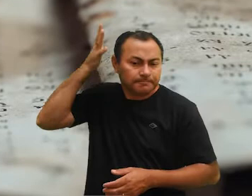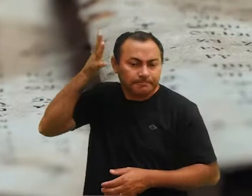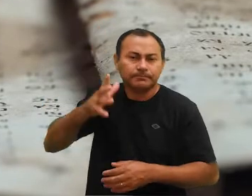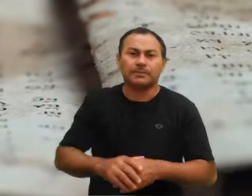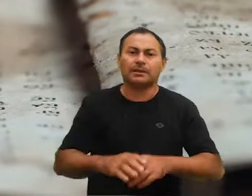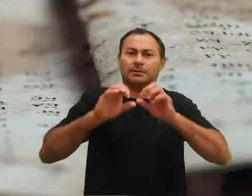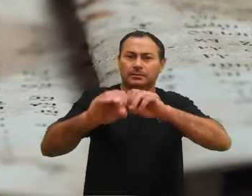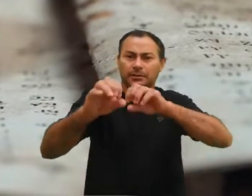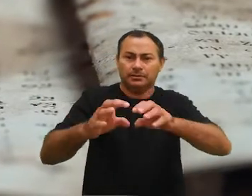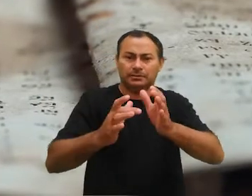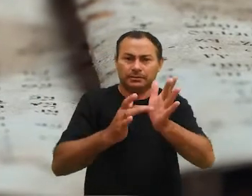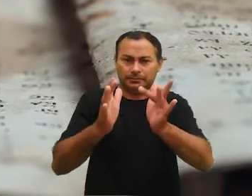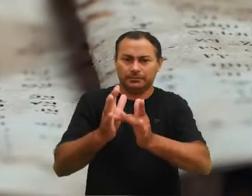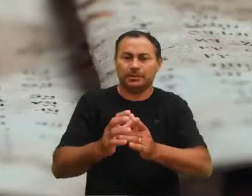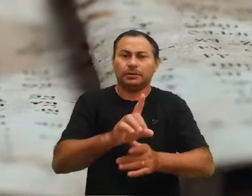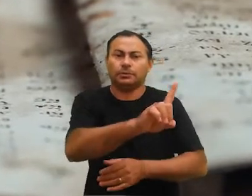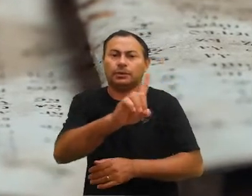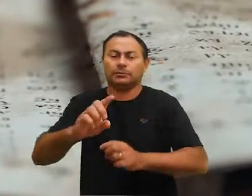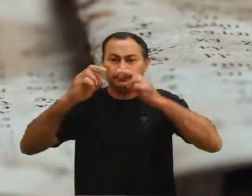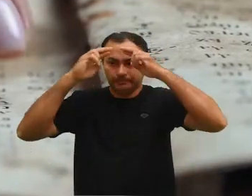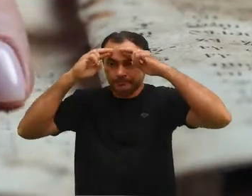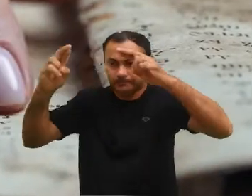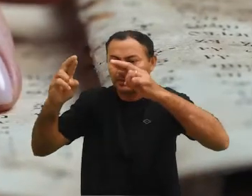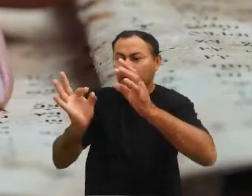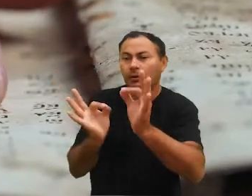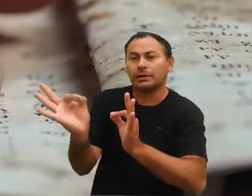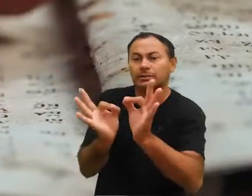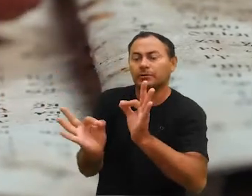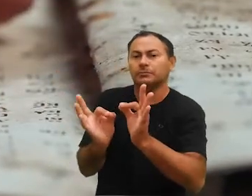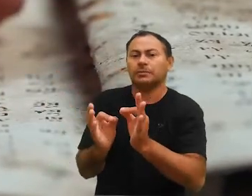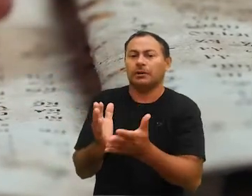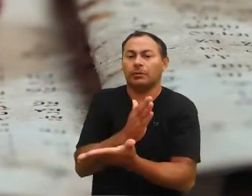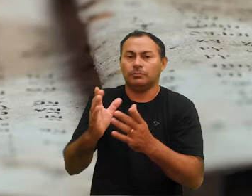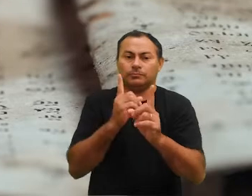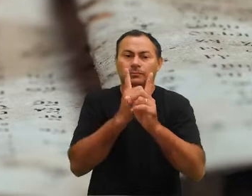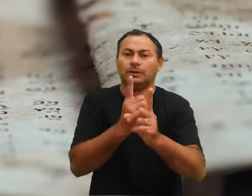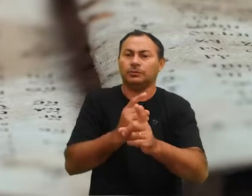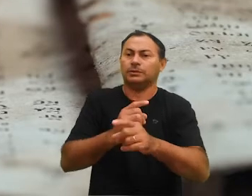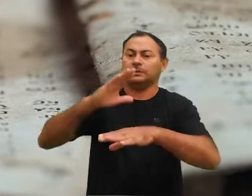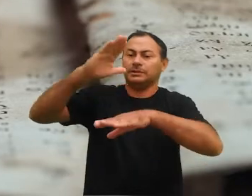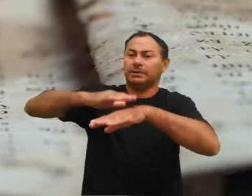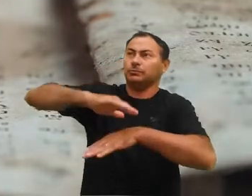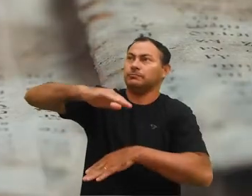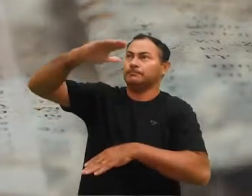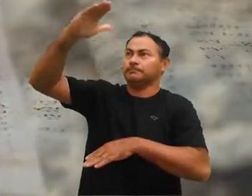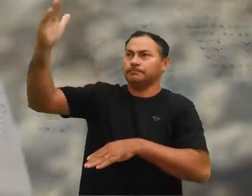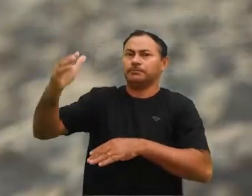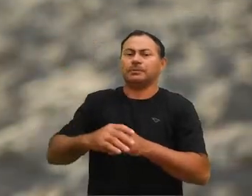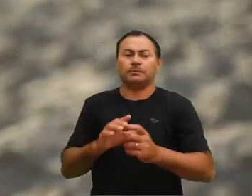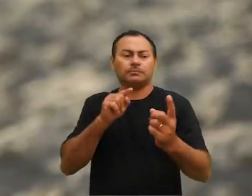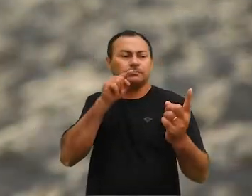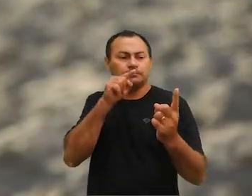na verdade, foi um ensino de Jesus dado durante um retiro que ele organizou para alguns discípulos no alto de um monte.